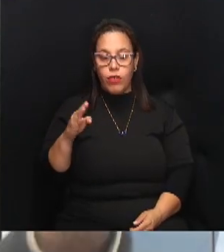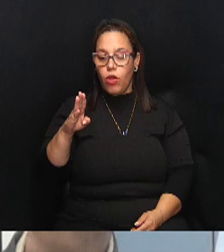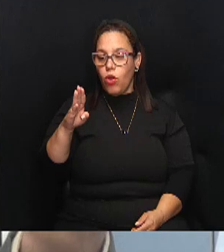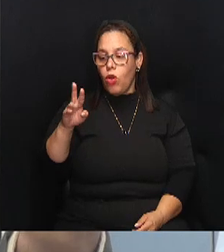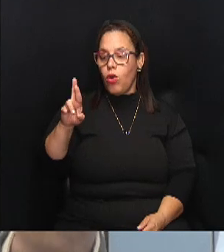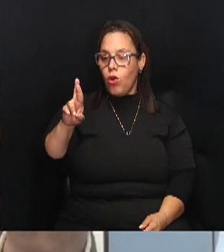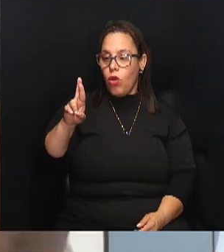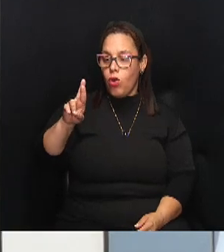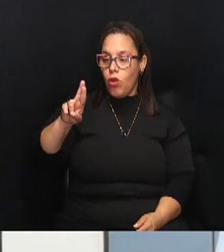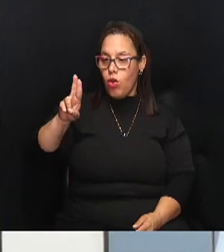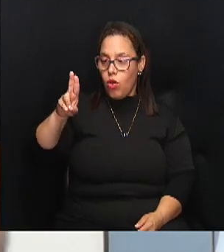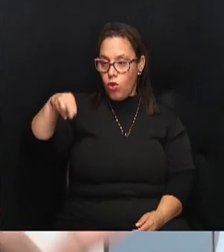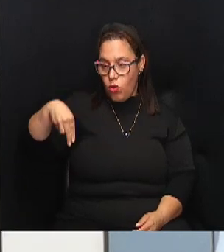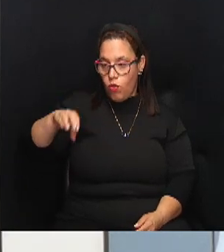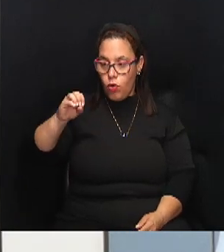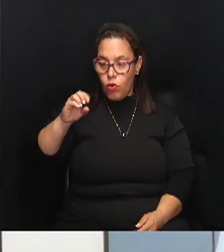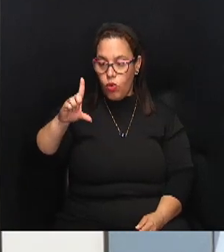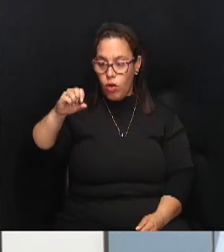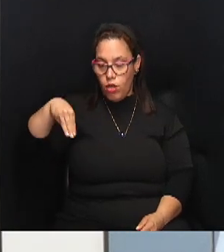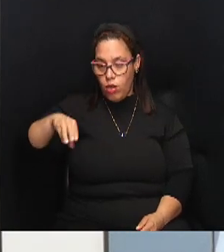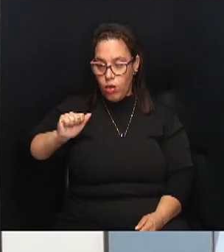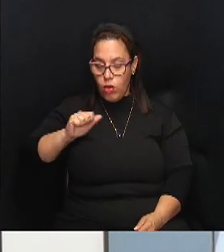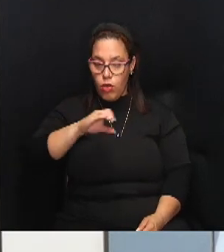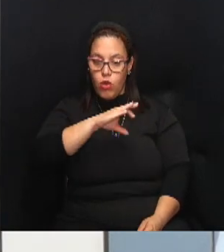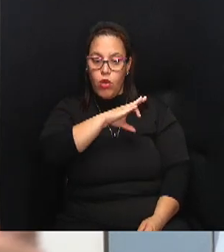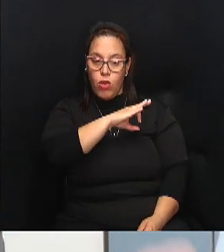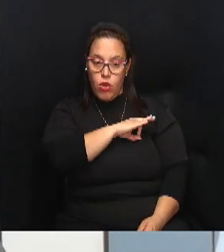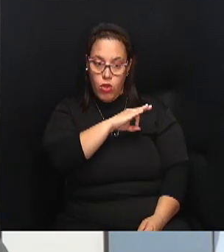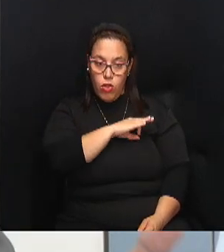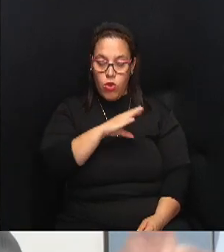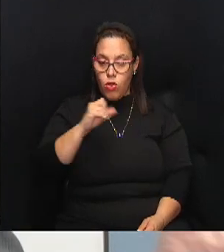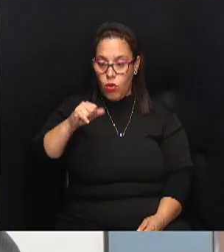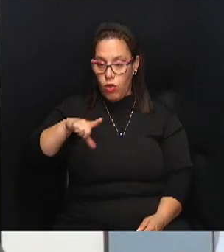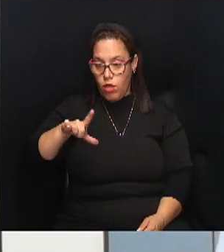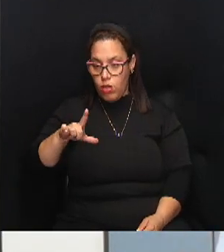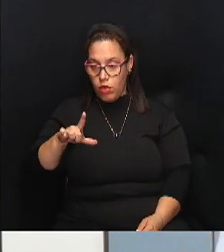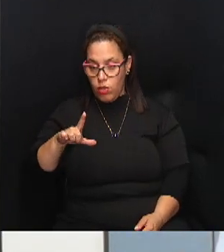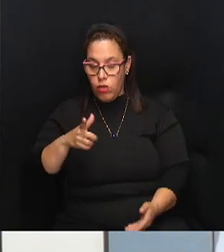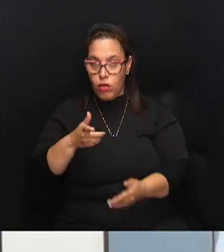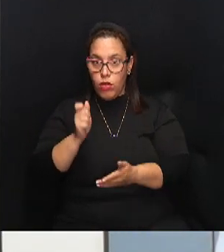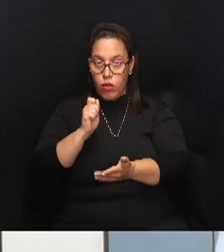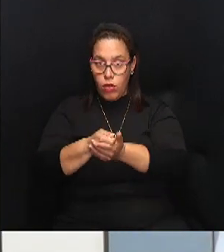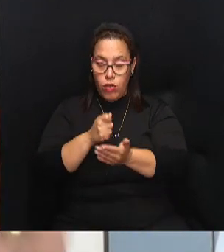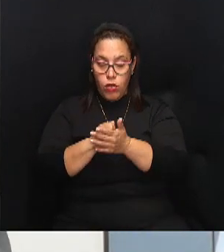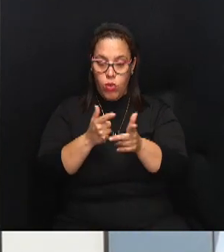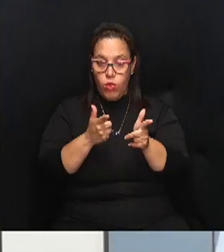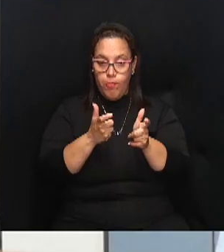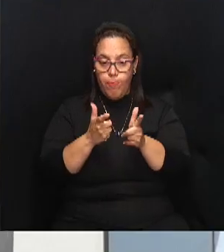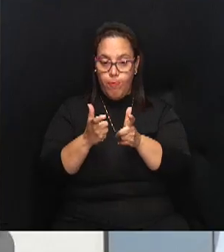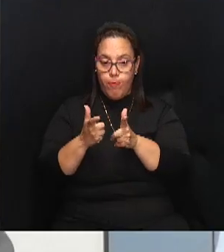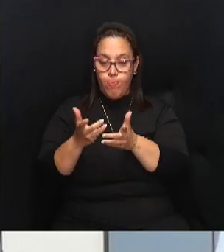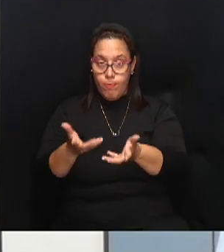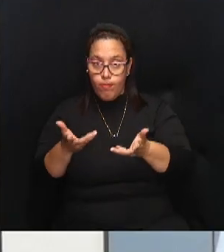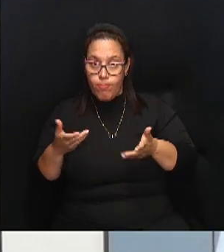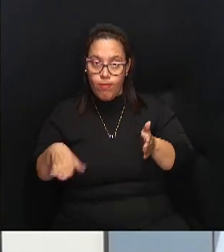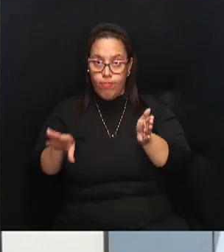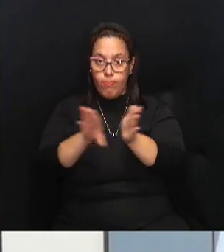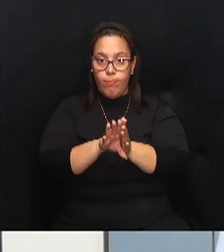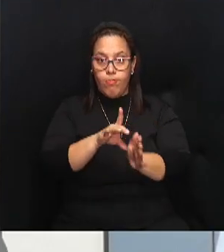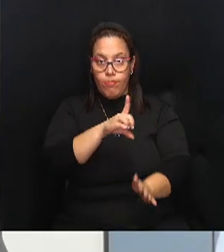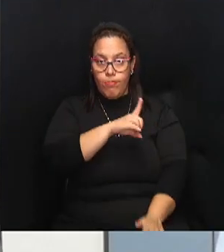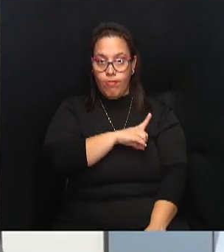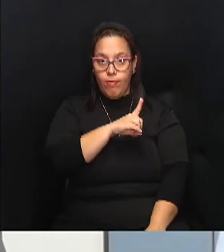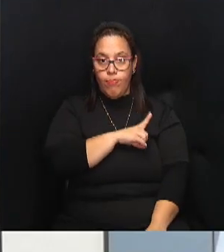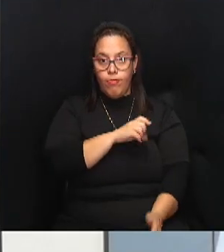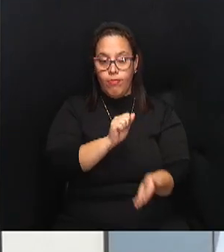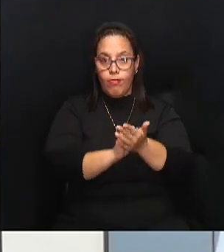mandou para a Guarda Municipal para aperfeiçoar o canil e compra de armamento. Mas ele queria mandar para a atividade delegada.